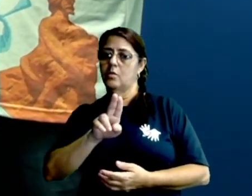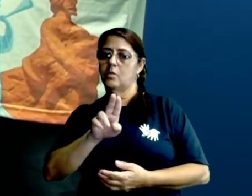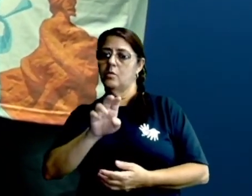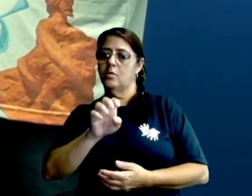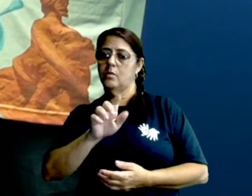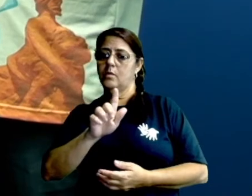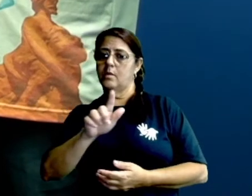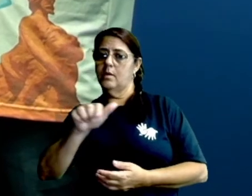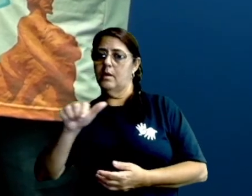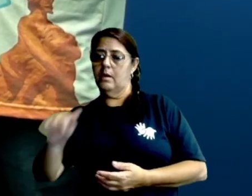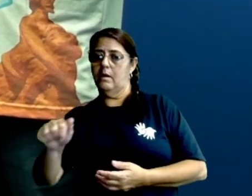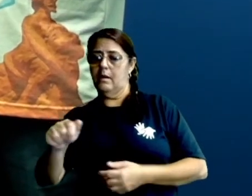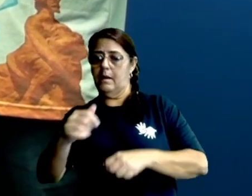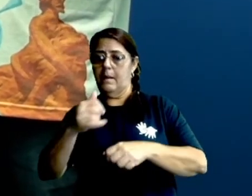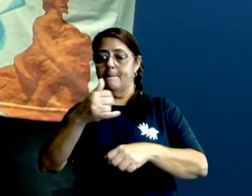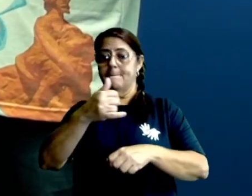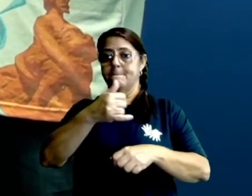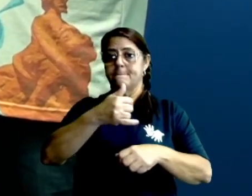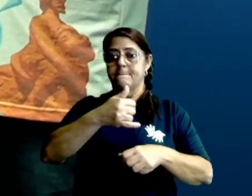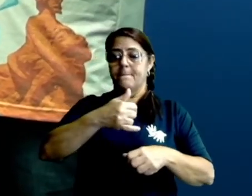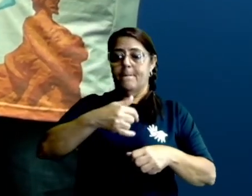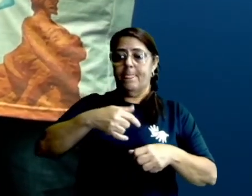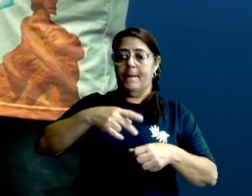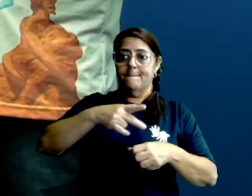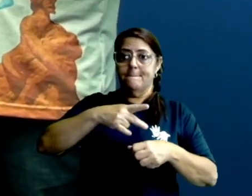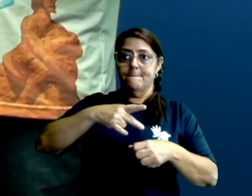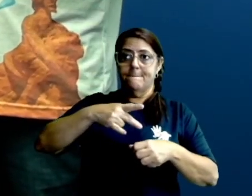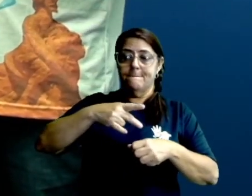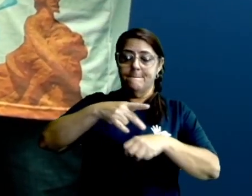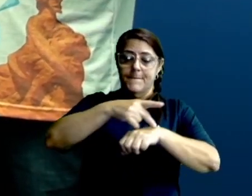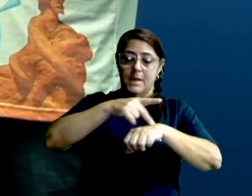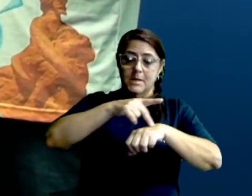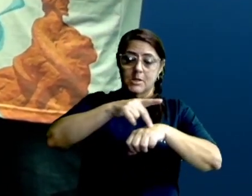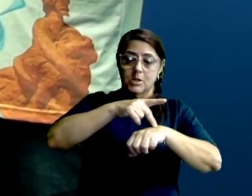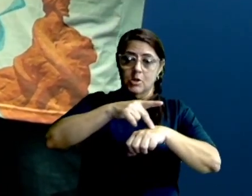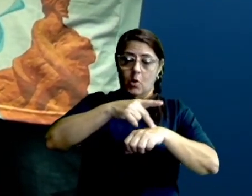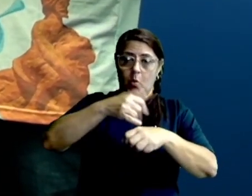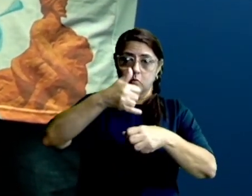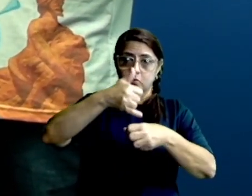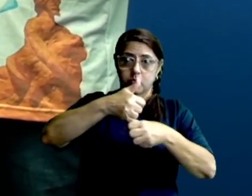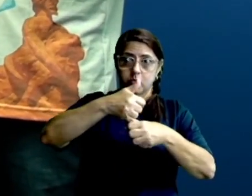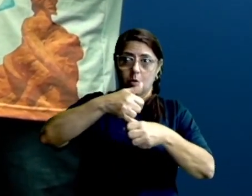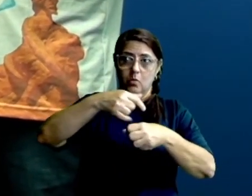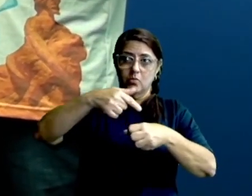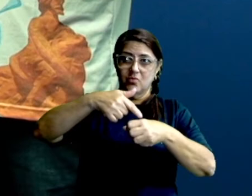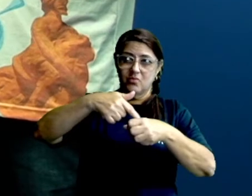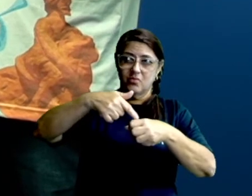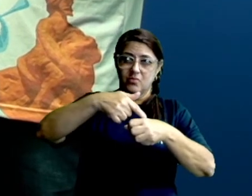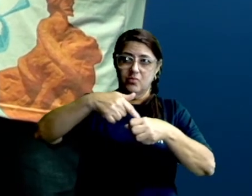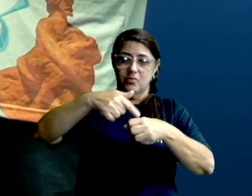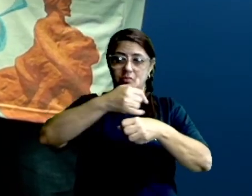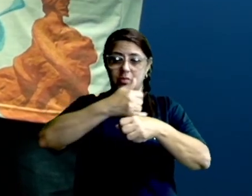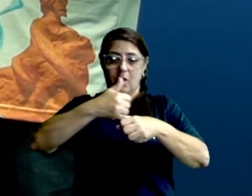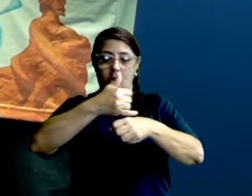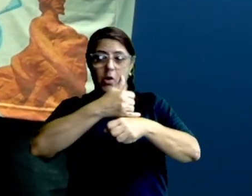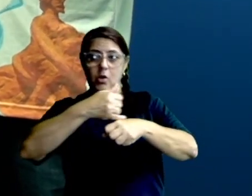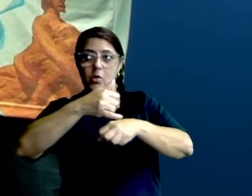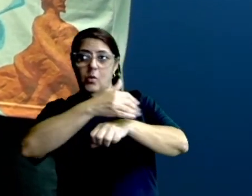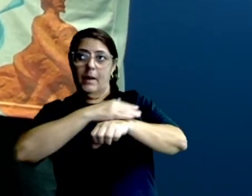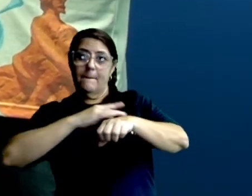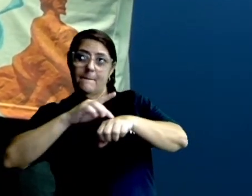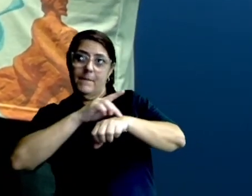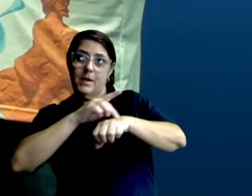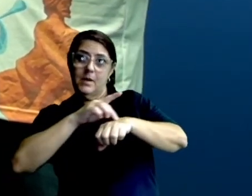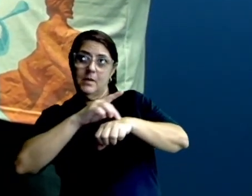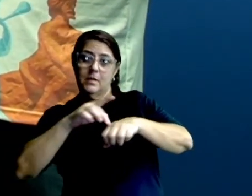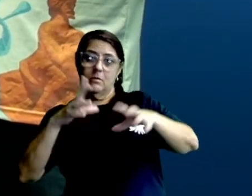produtor de petróleo, né, de gás. Ele tem também um grande comércio, né, de pesca, né?